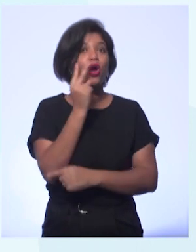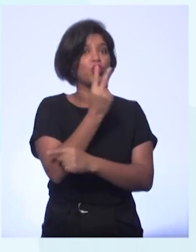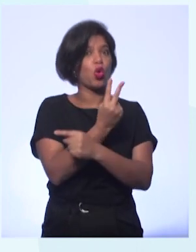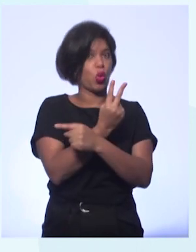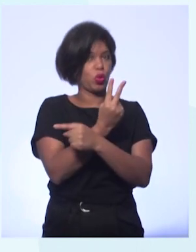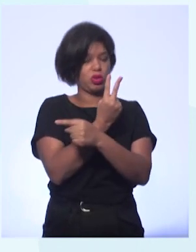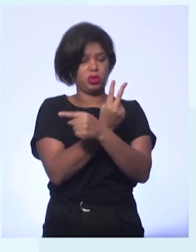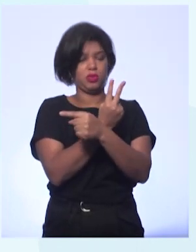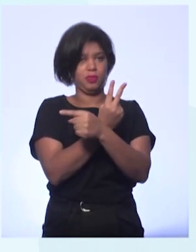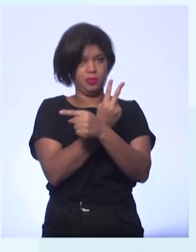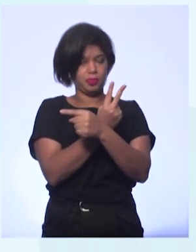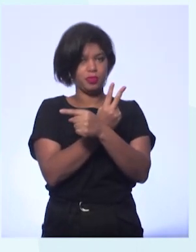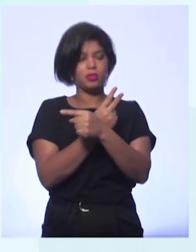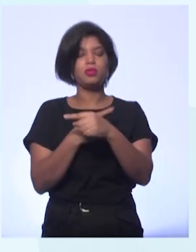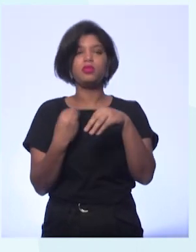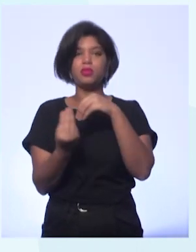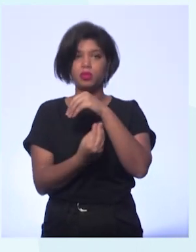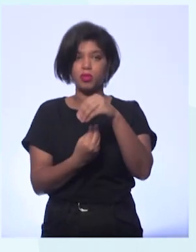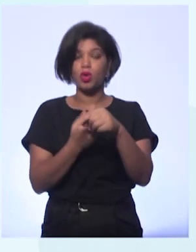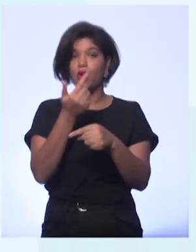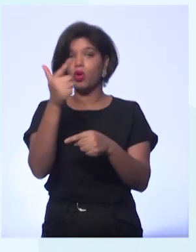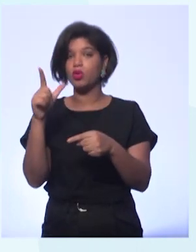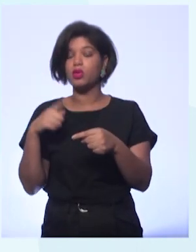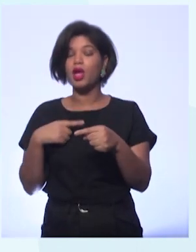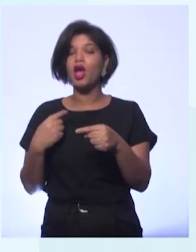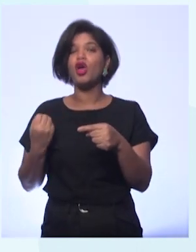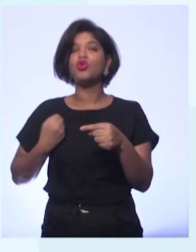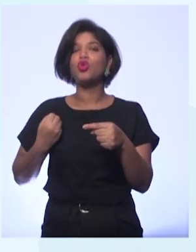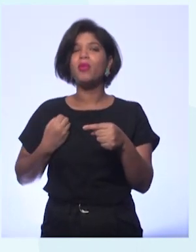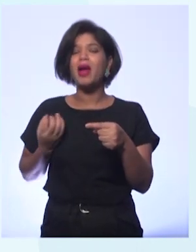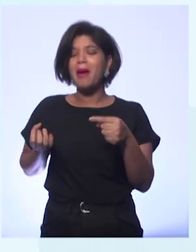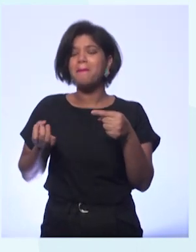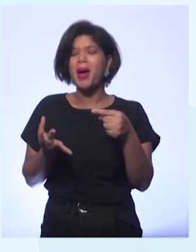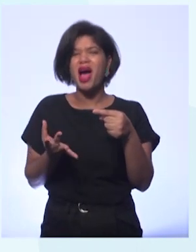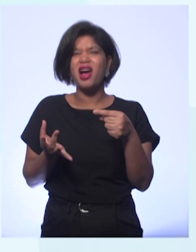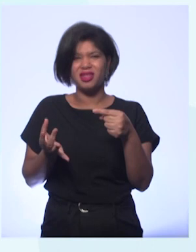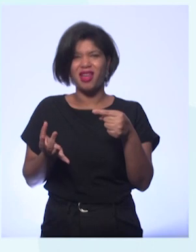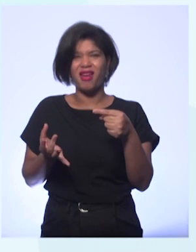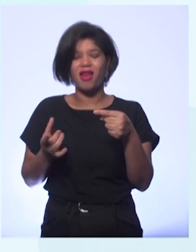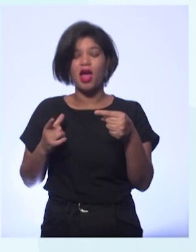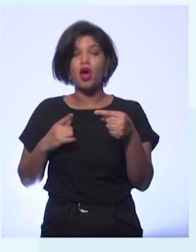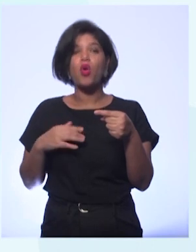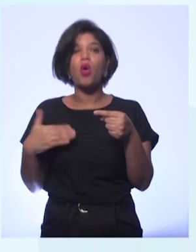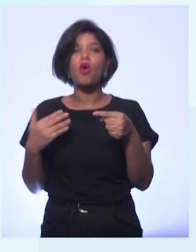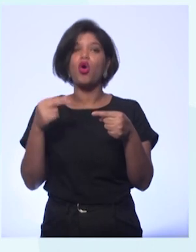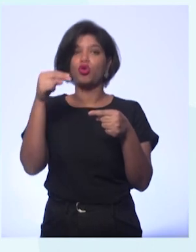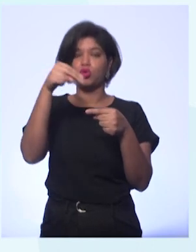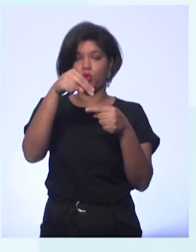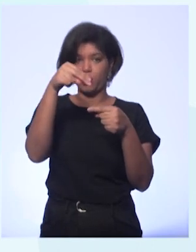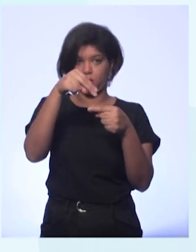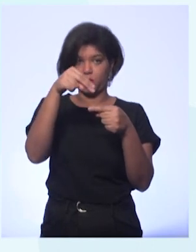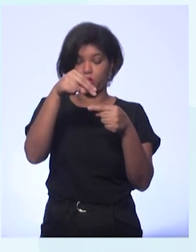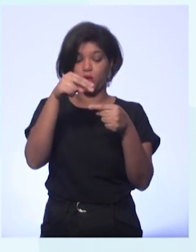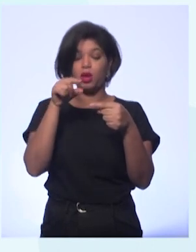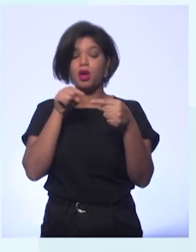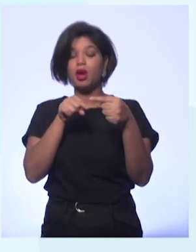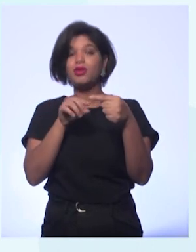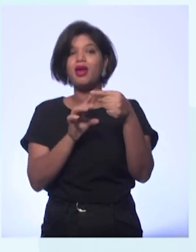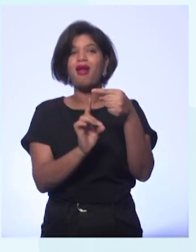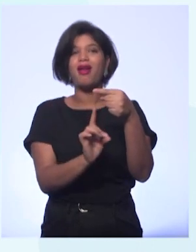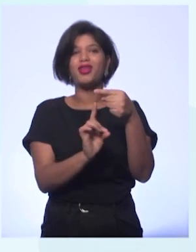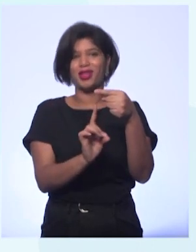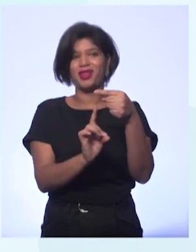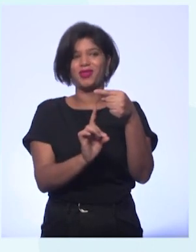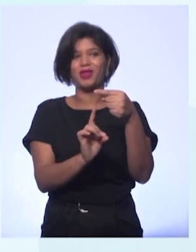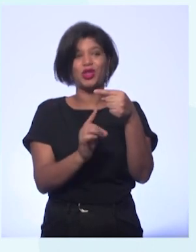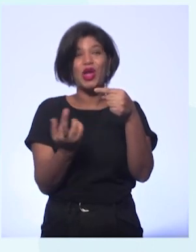imprópria, na forma mista. E o número que sobra, o resto da nossa divisão, é o numerador da nossa fraçãozinha, e o denominador